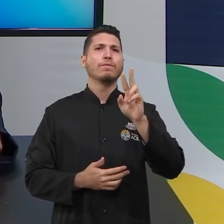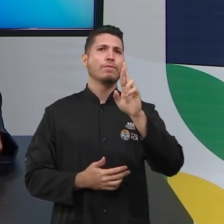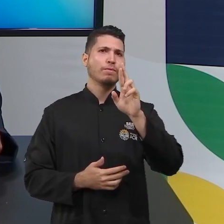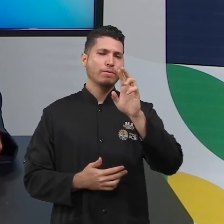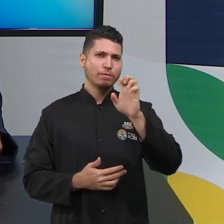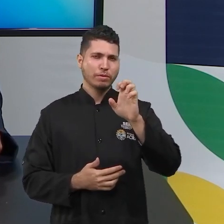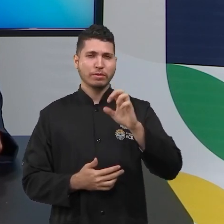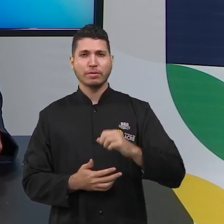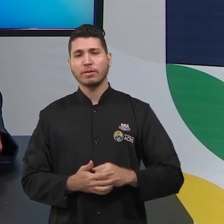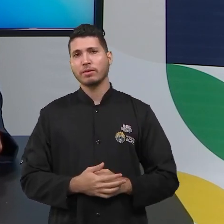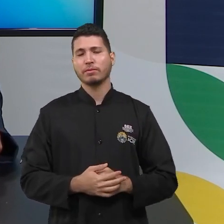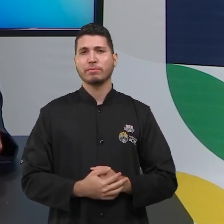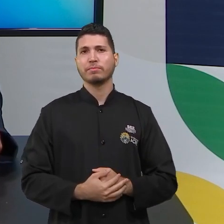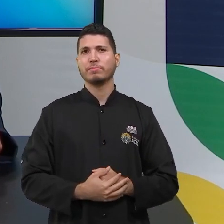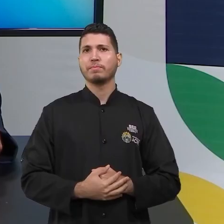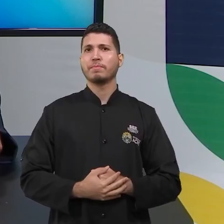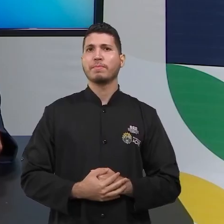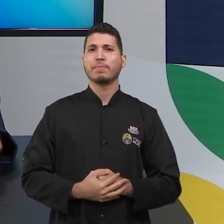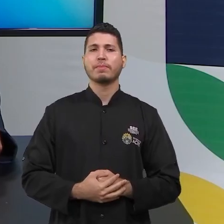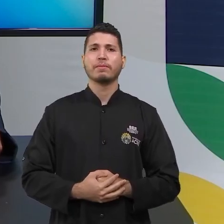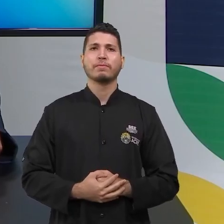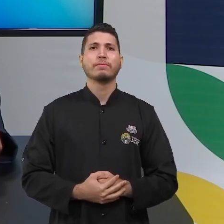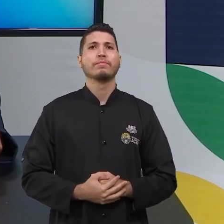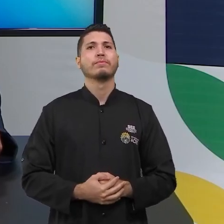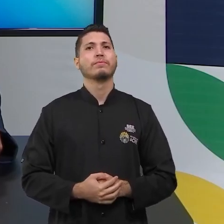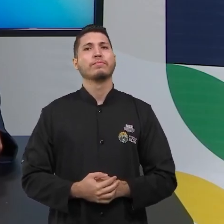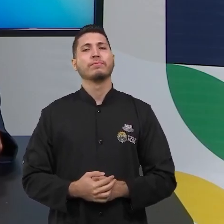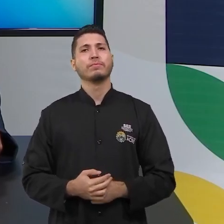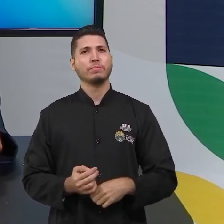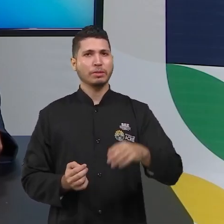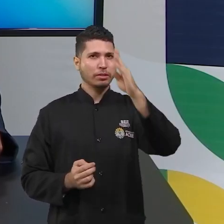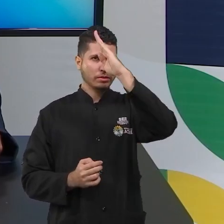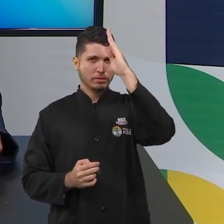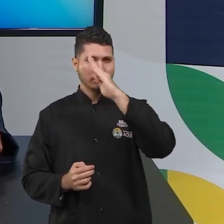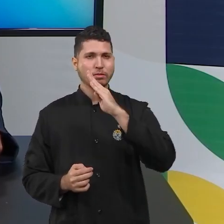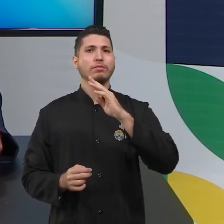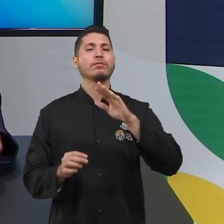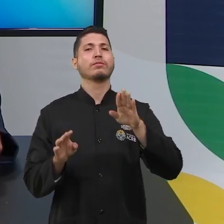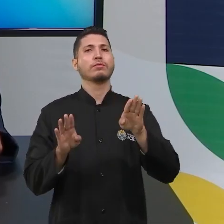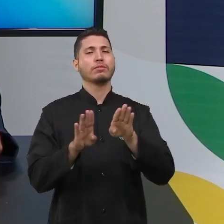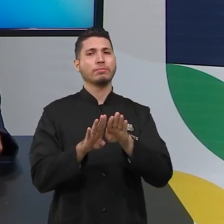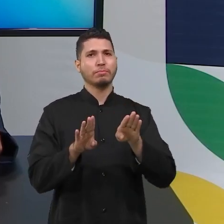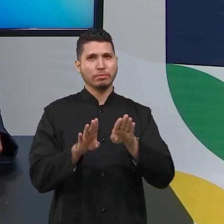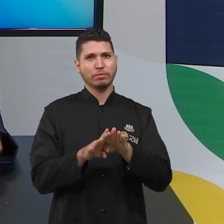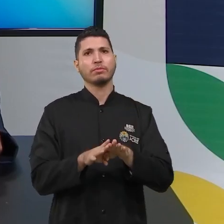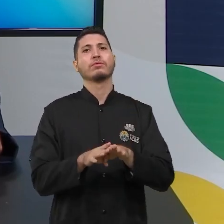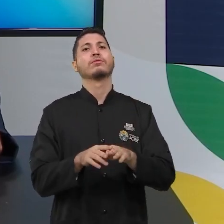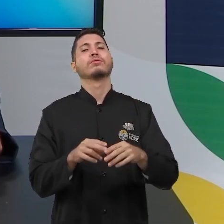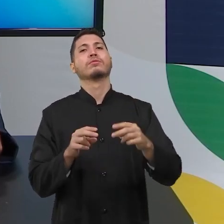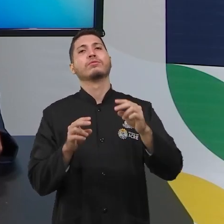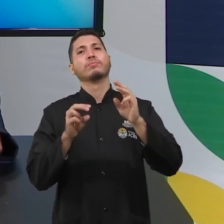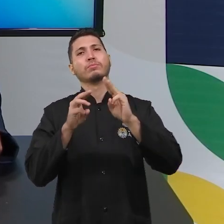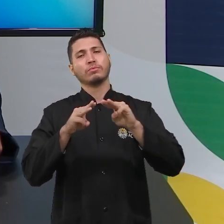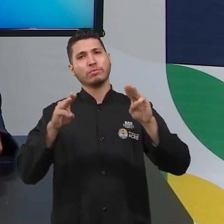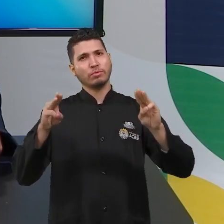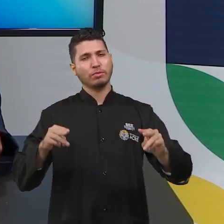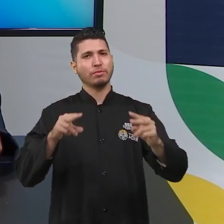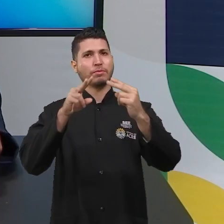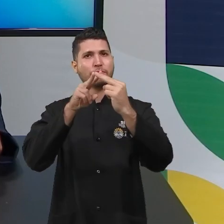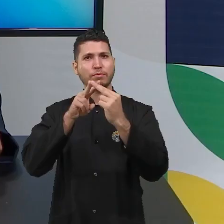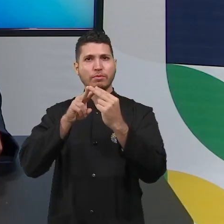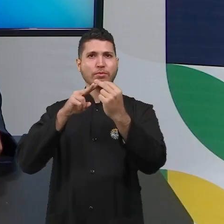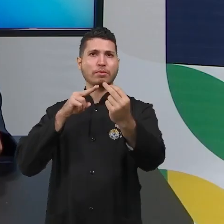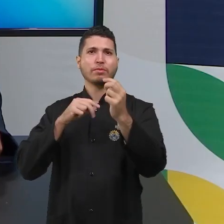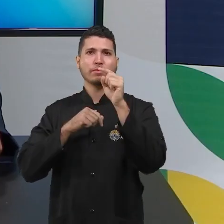que existe museu virtual aqui também, que conta talvez parte da sua história, da nossa